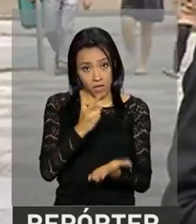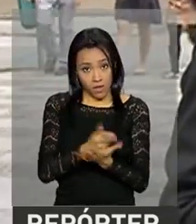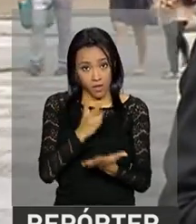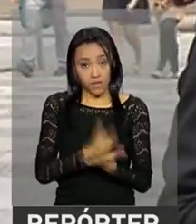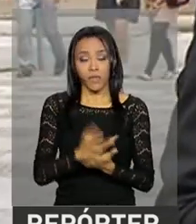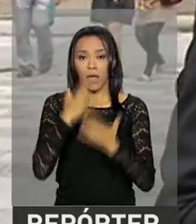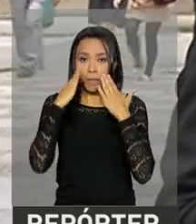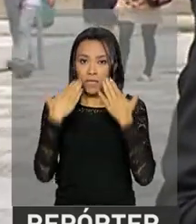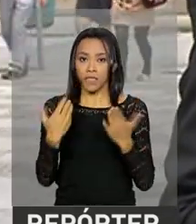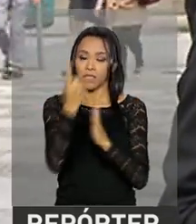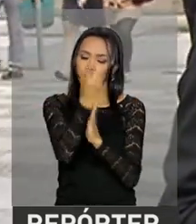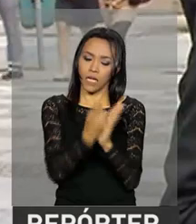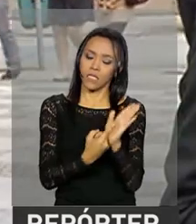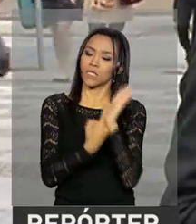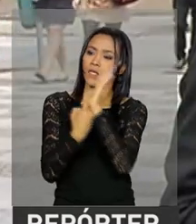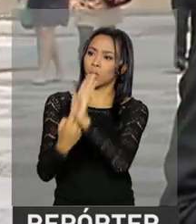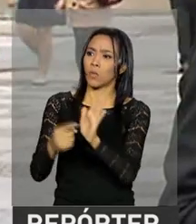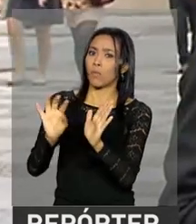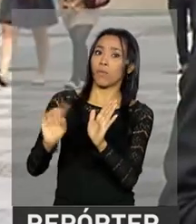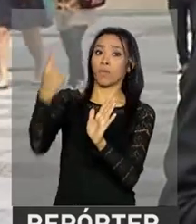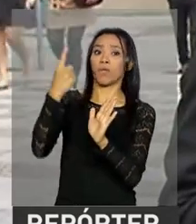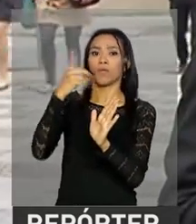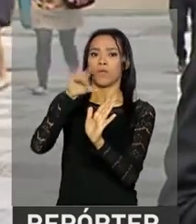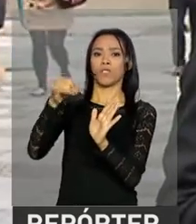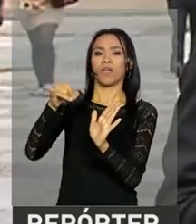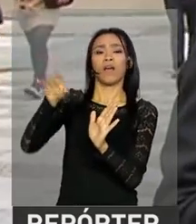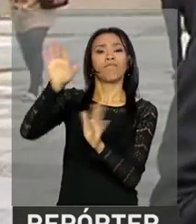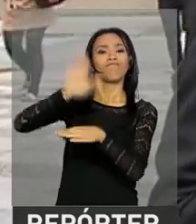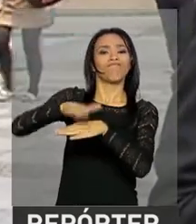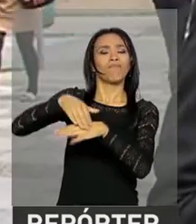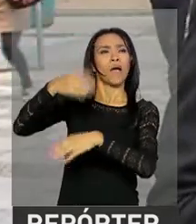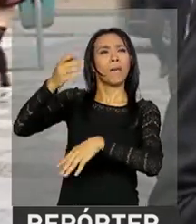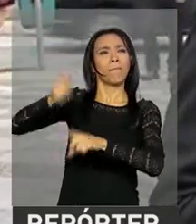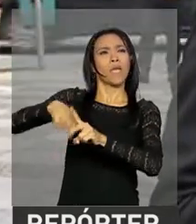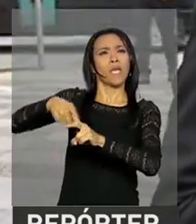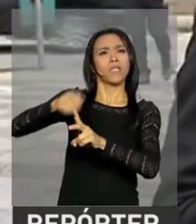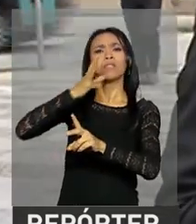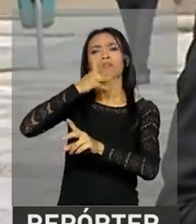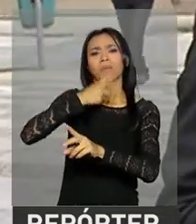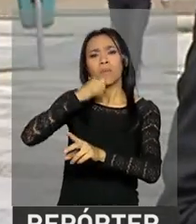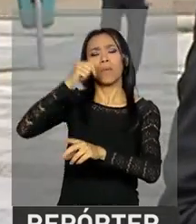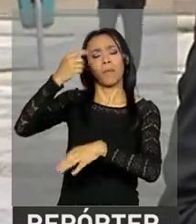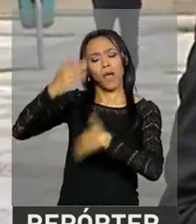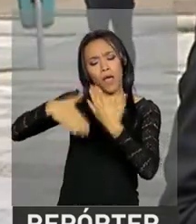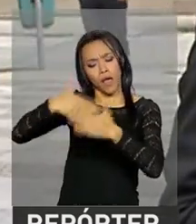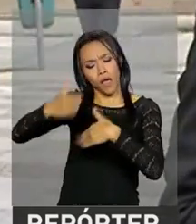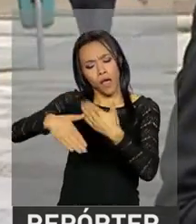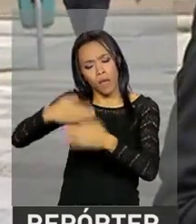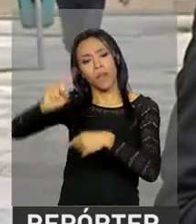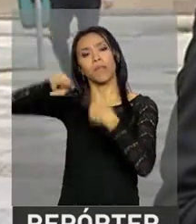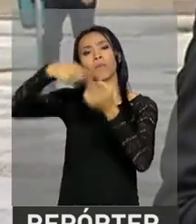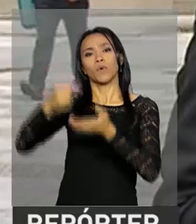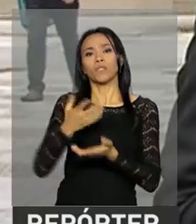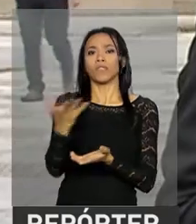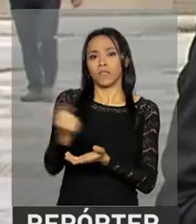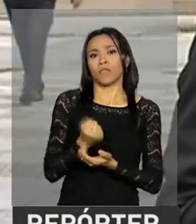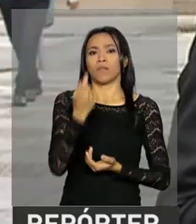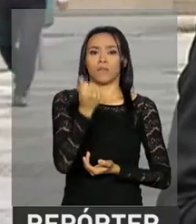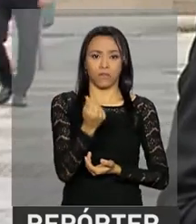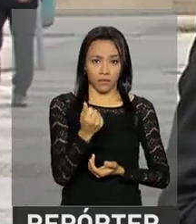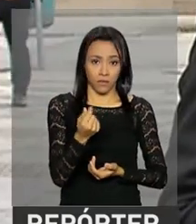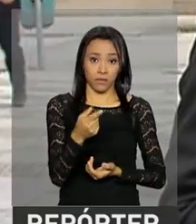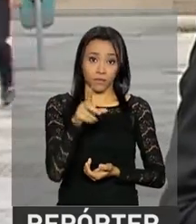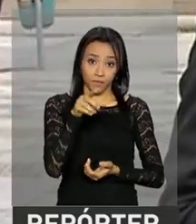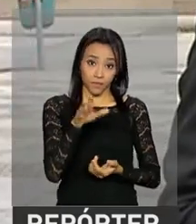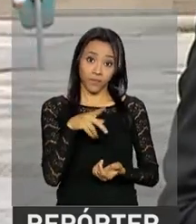nos primeiros dias, a Receita Federal leva alguns meses para processar e fazer a restituição. E de olho na